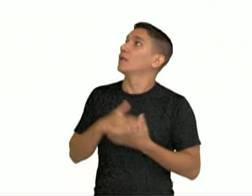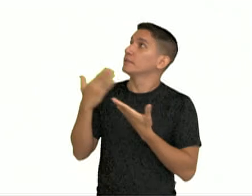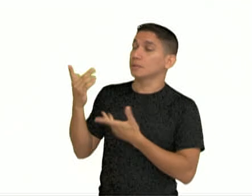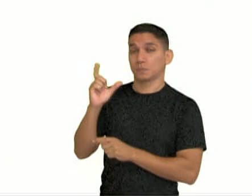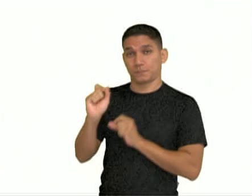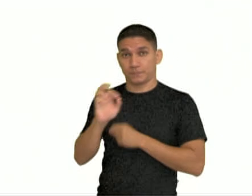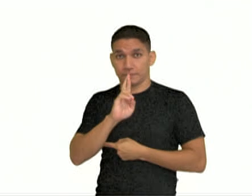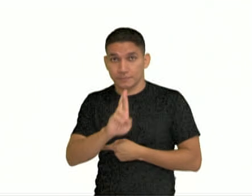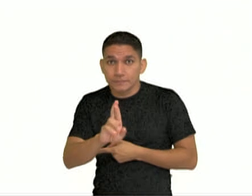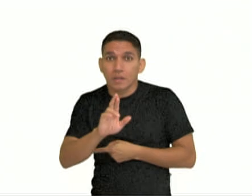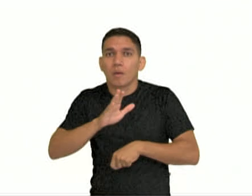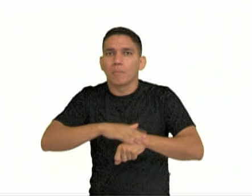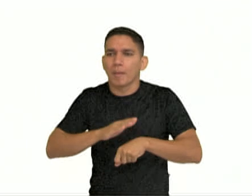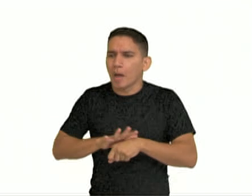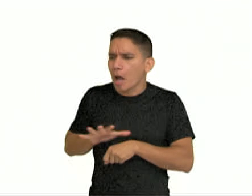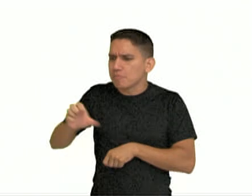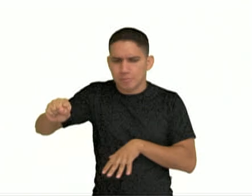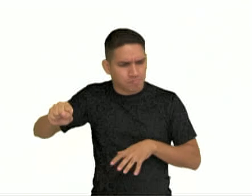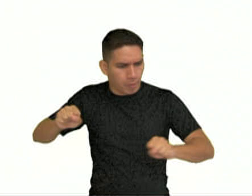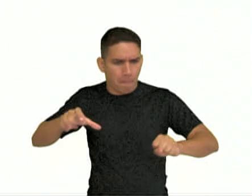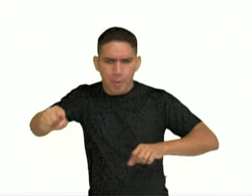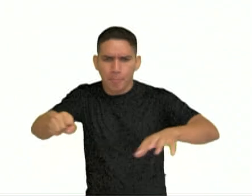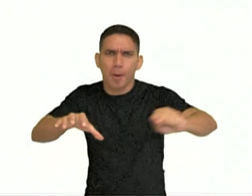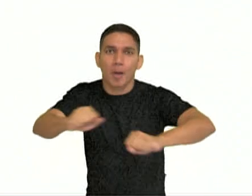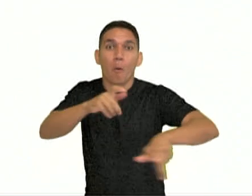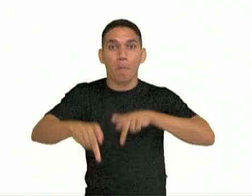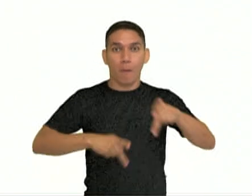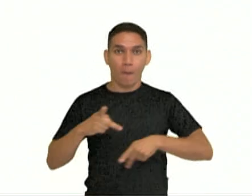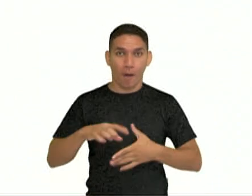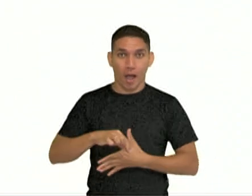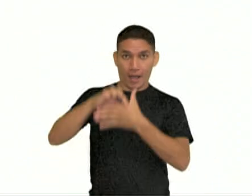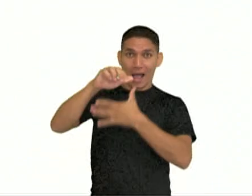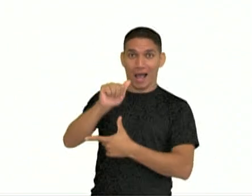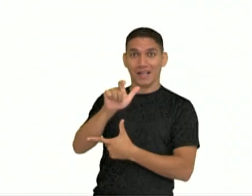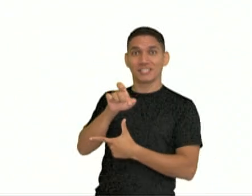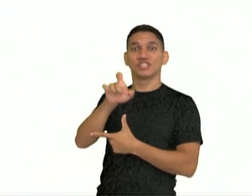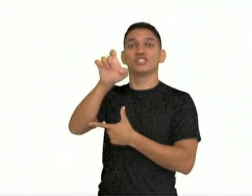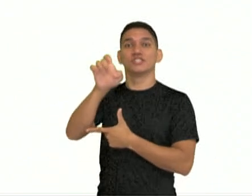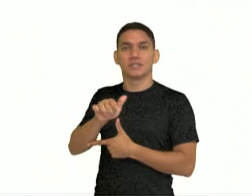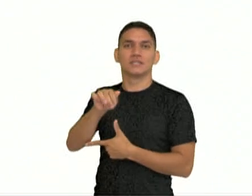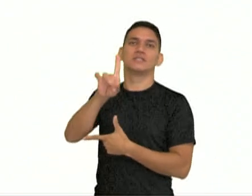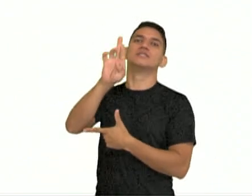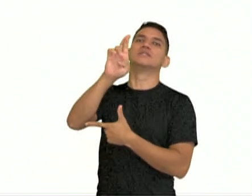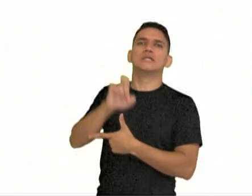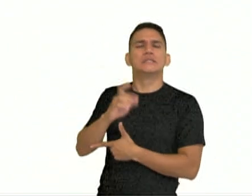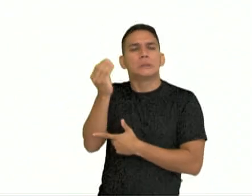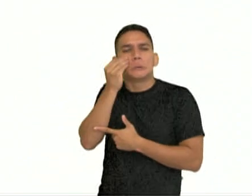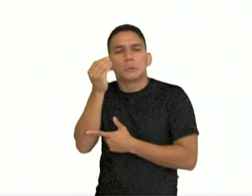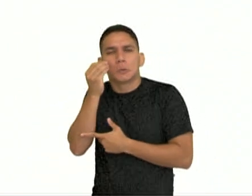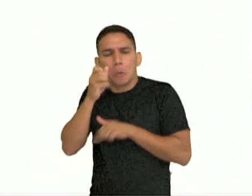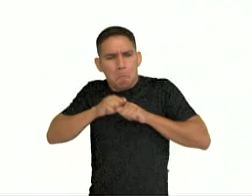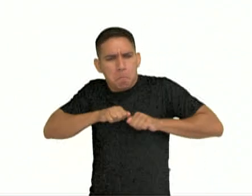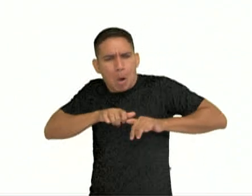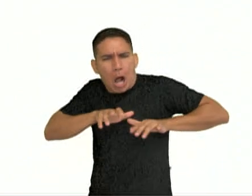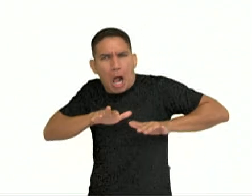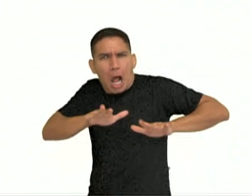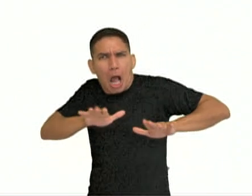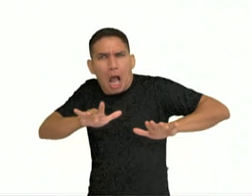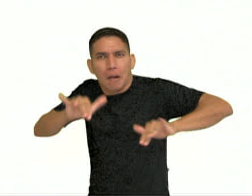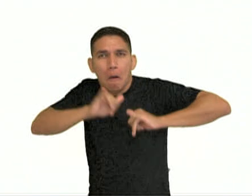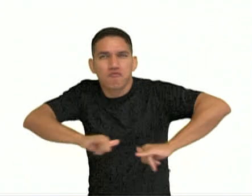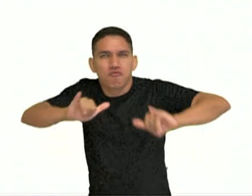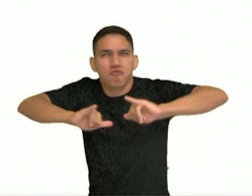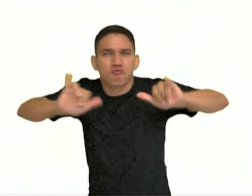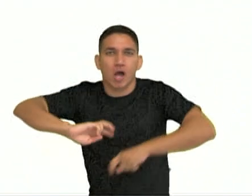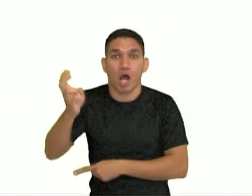uma diversidade de territórios e de povos, Alexandre preocupou-se em difundir a cultura grega, em divulgar a